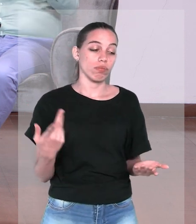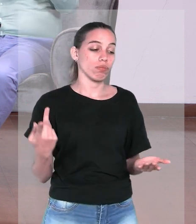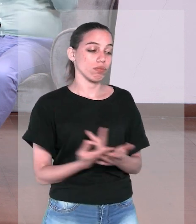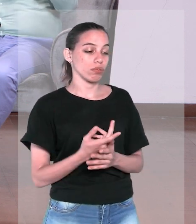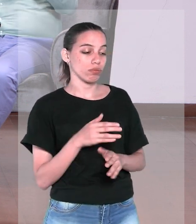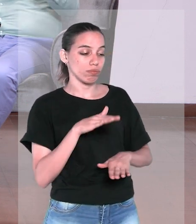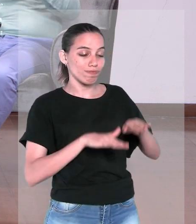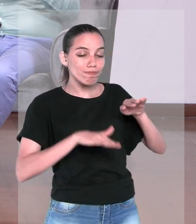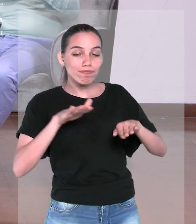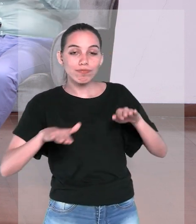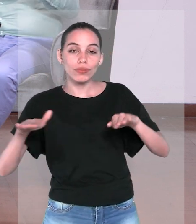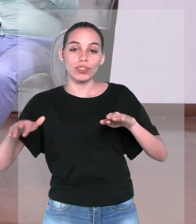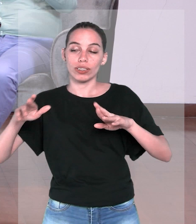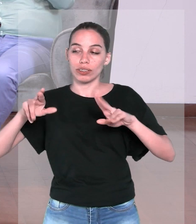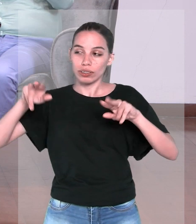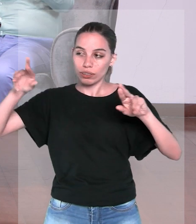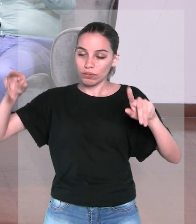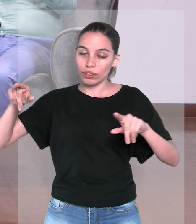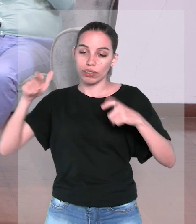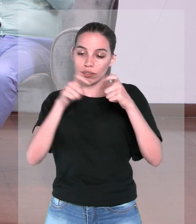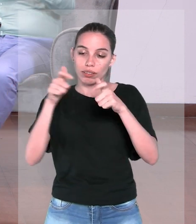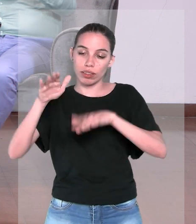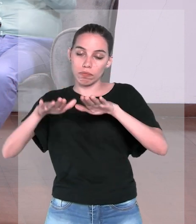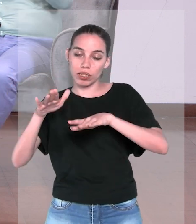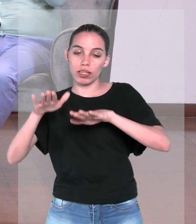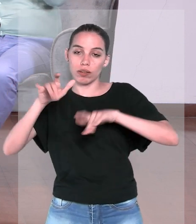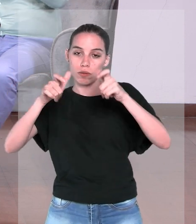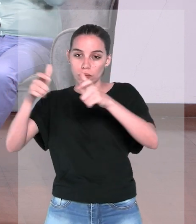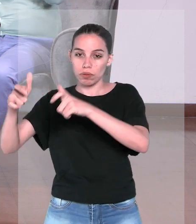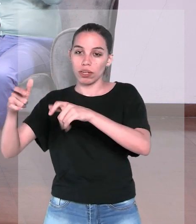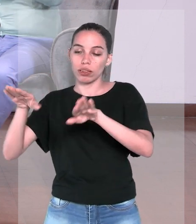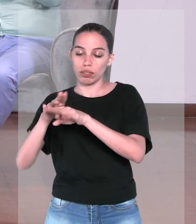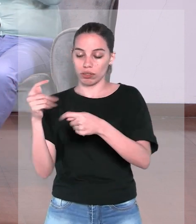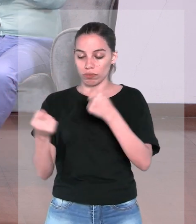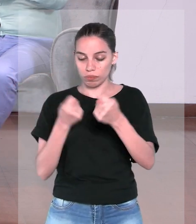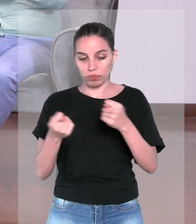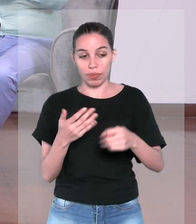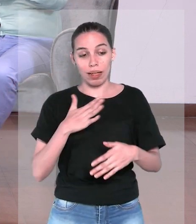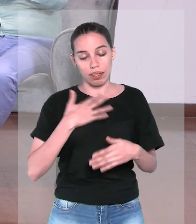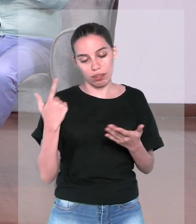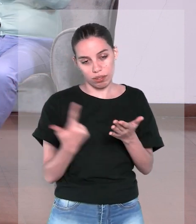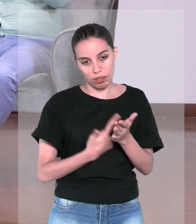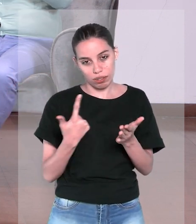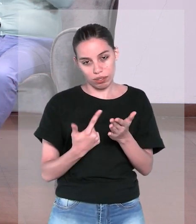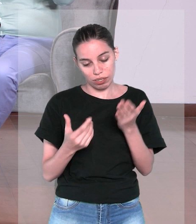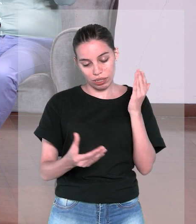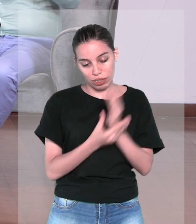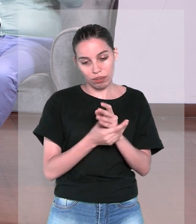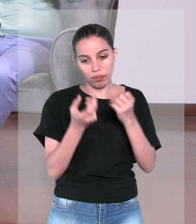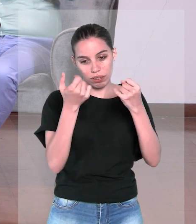tem uma associação cujo tema é o mesmo tema da geração do quarto, ou